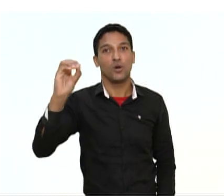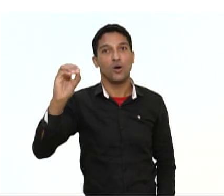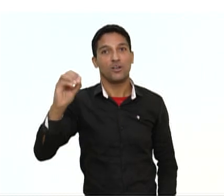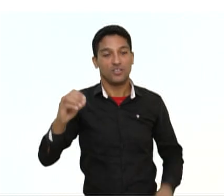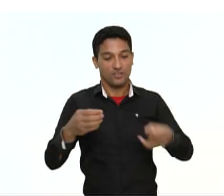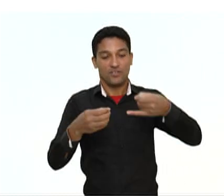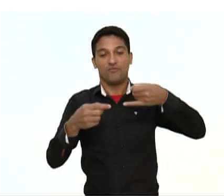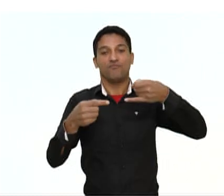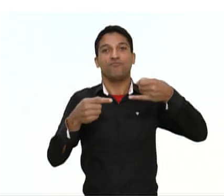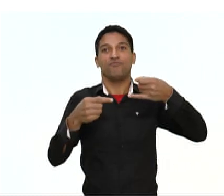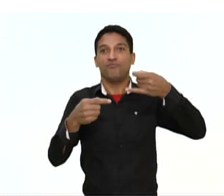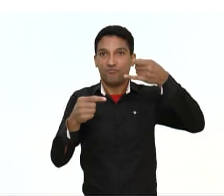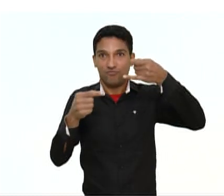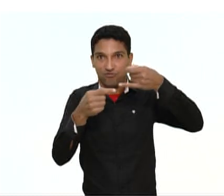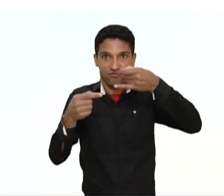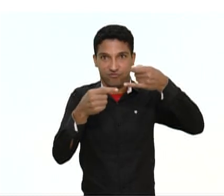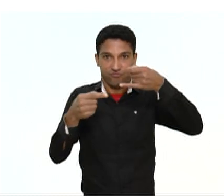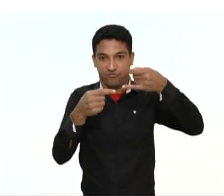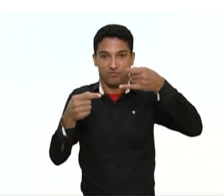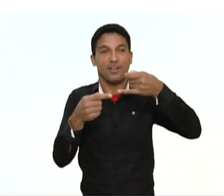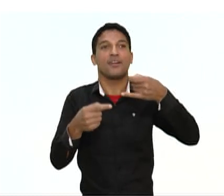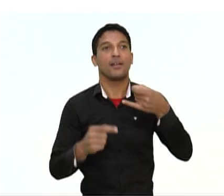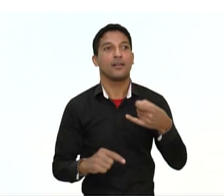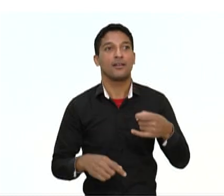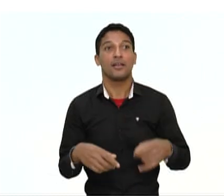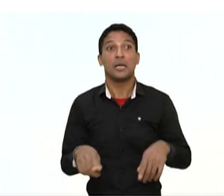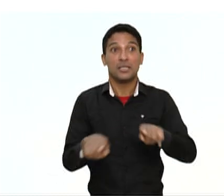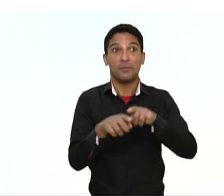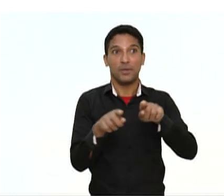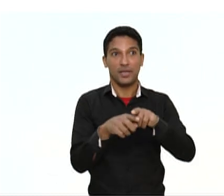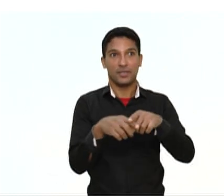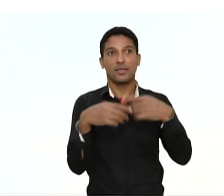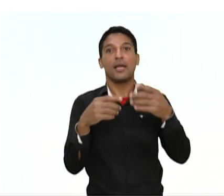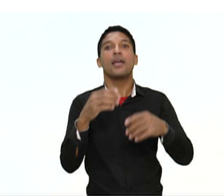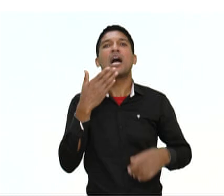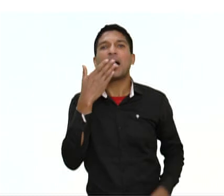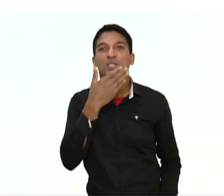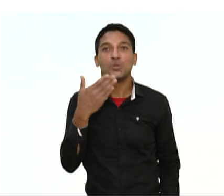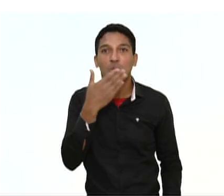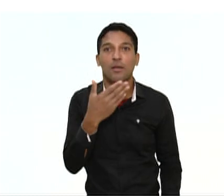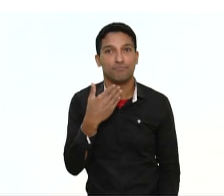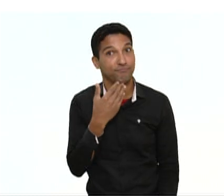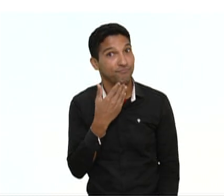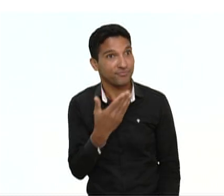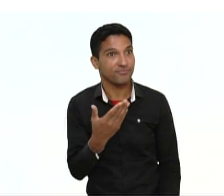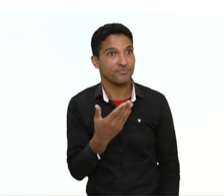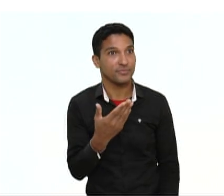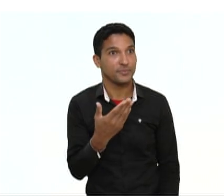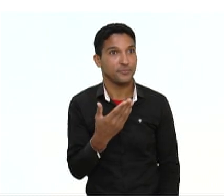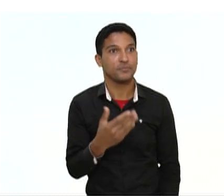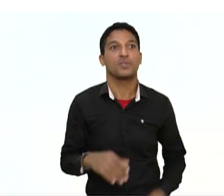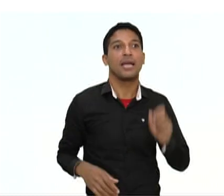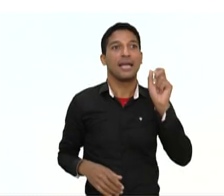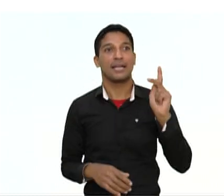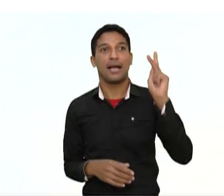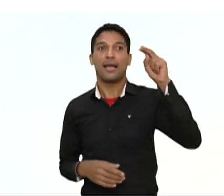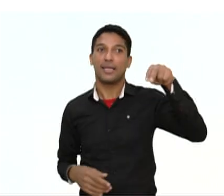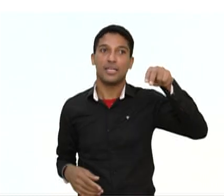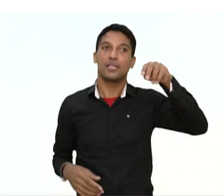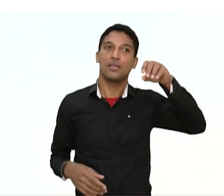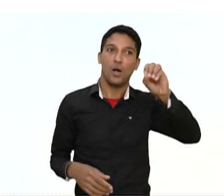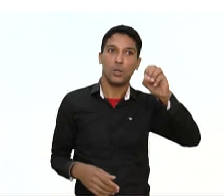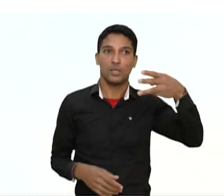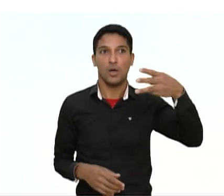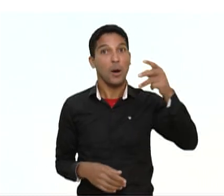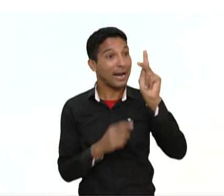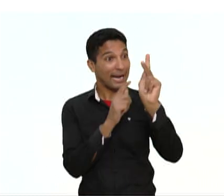C2H22O11, que também é açúcar. Açúcar. Não conduz. KNO3, opa,